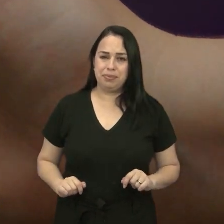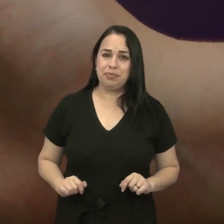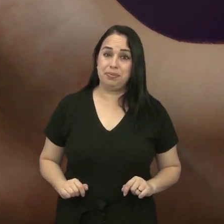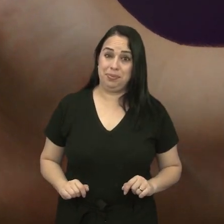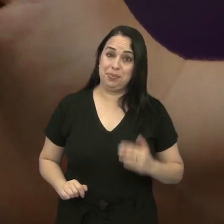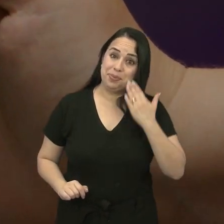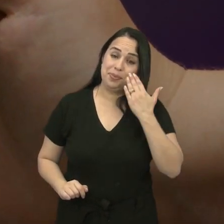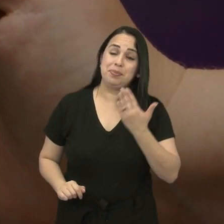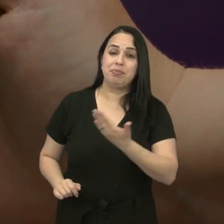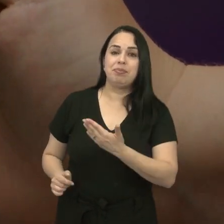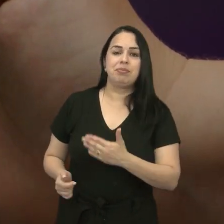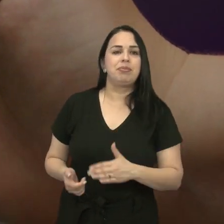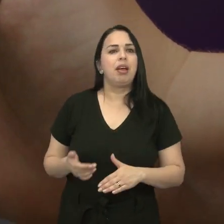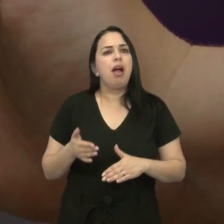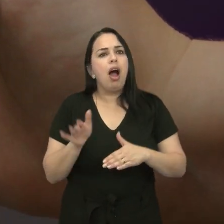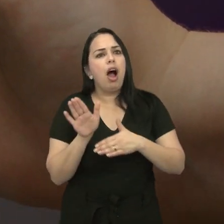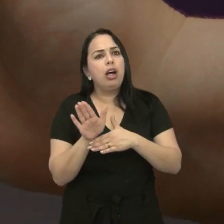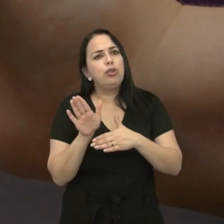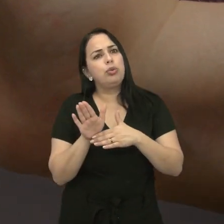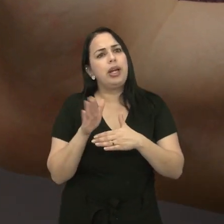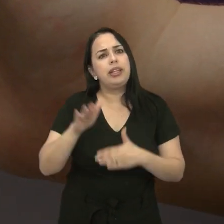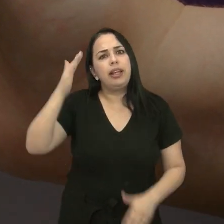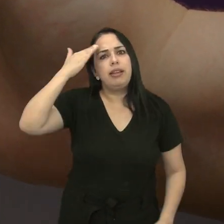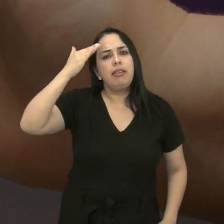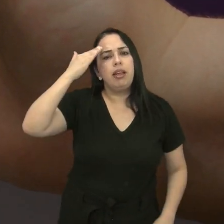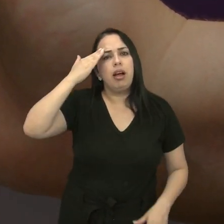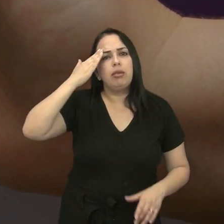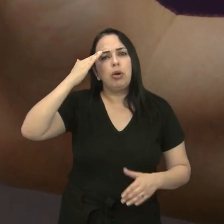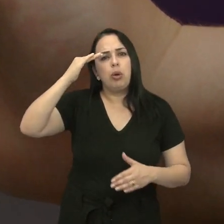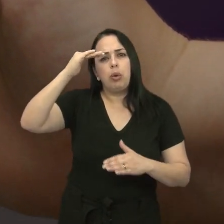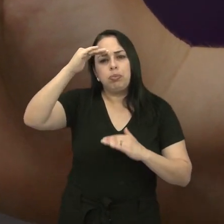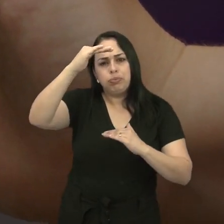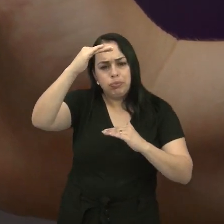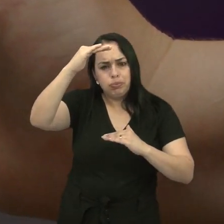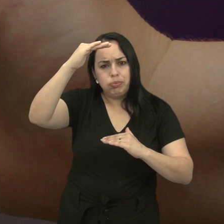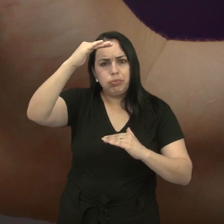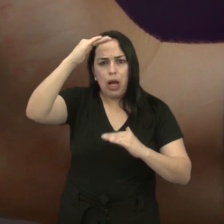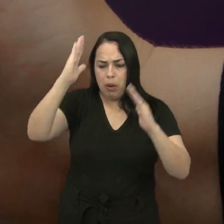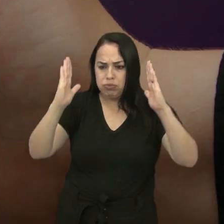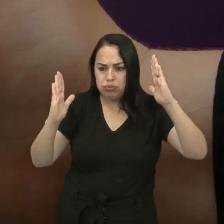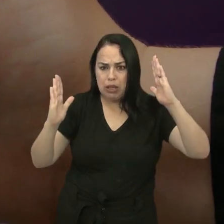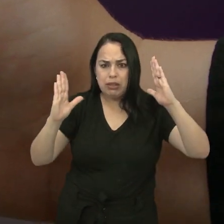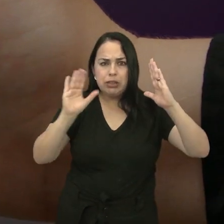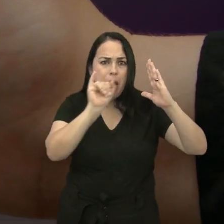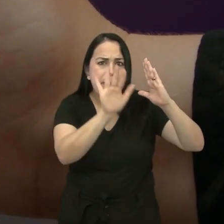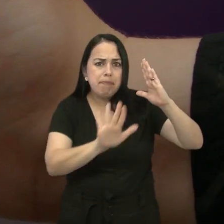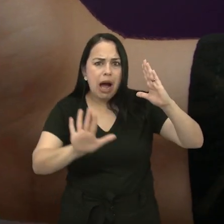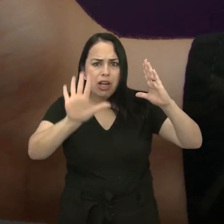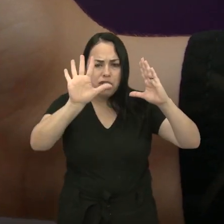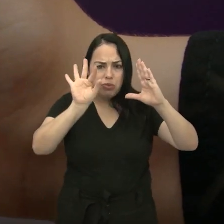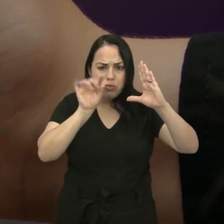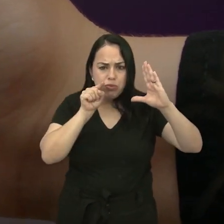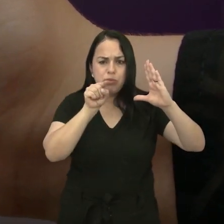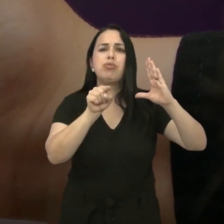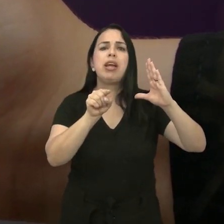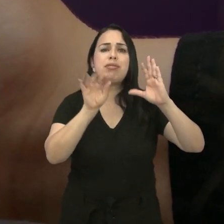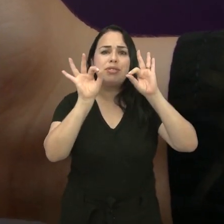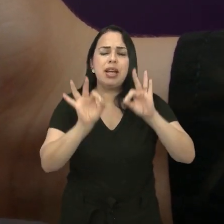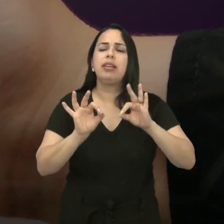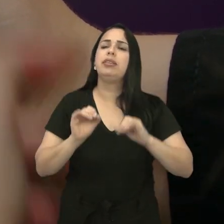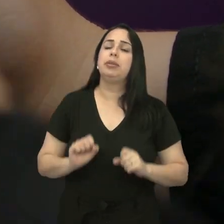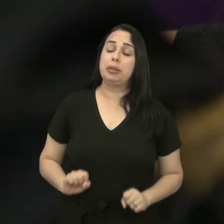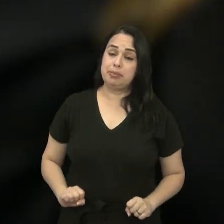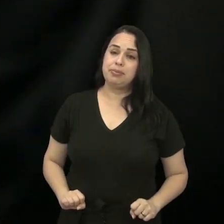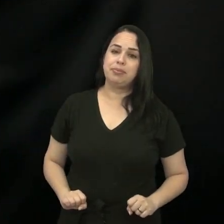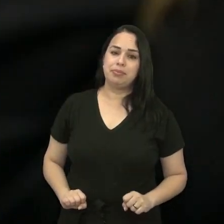contrário. Isso ajuda a gente a ter noção do enquadramento, né? Da composição da imagem, para ficar sempre centralizadinho. Exato. E além